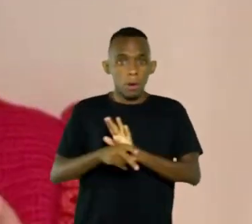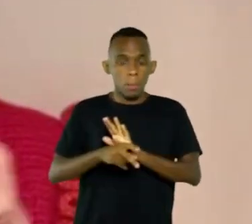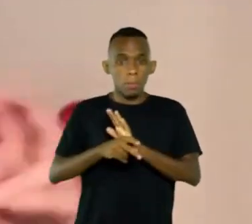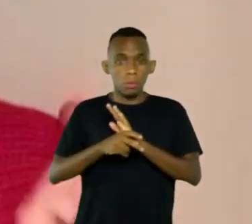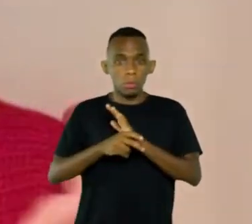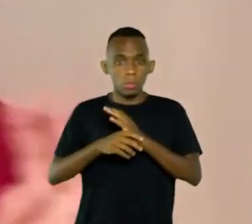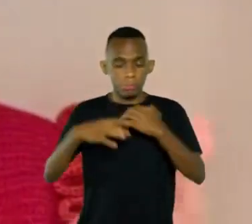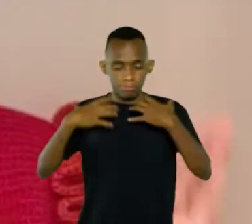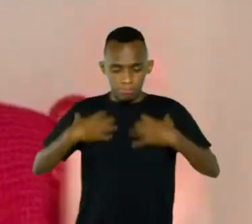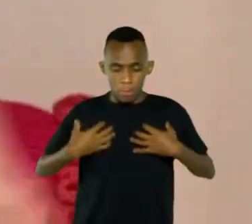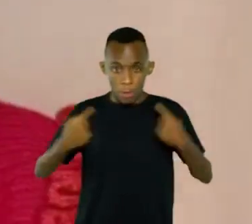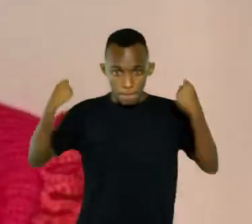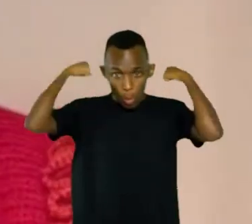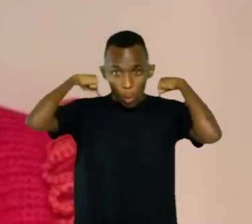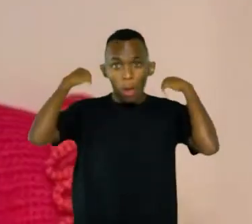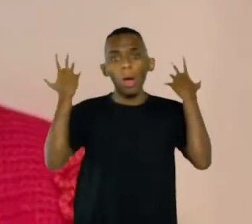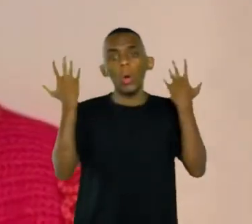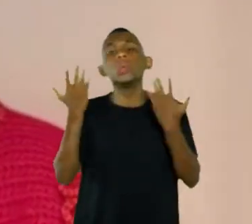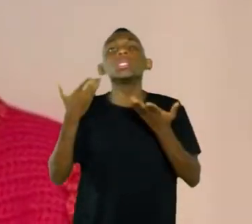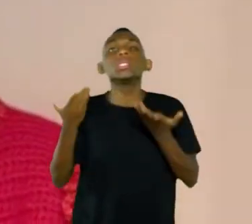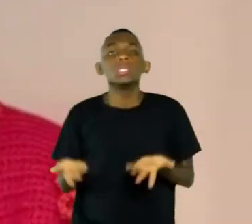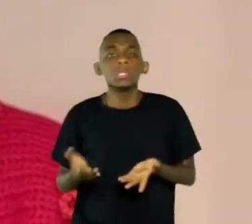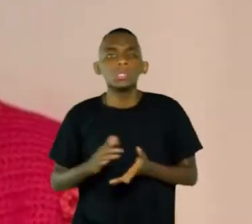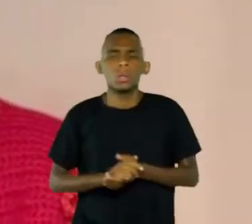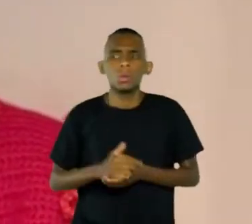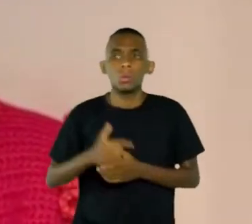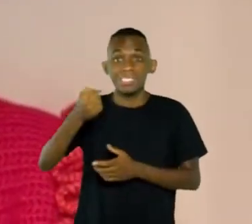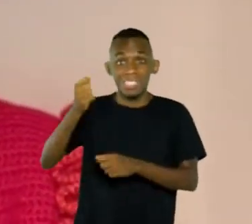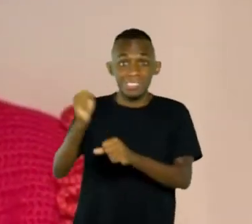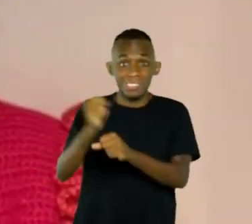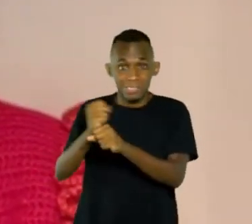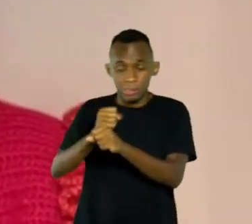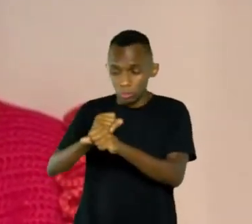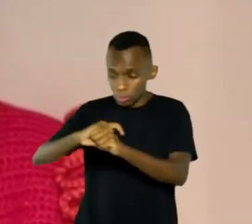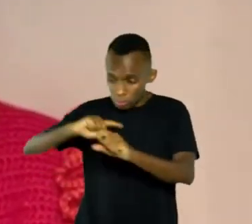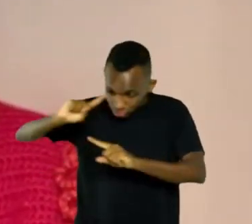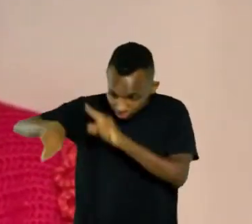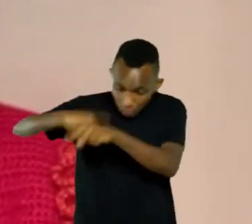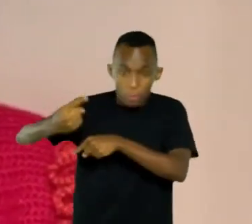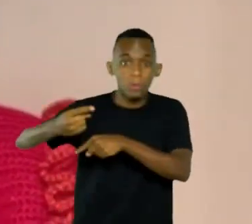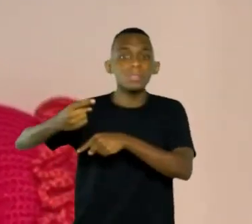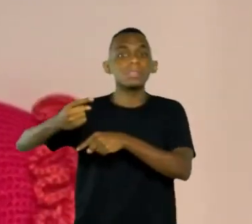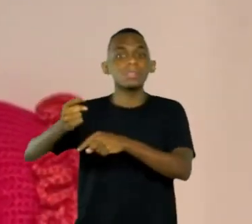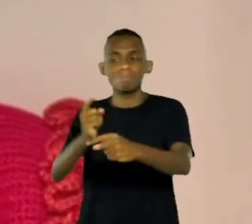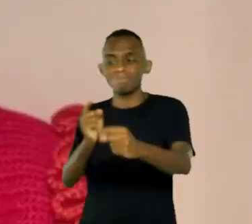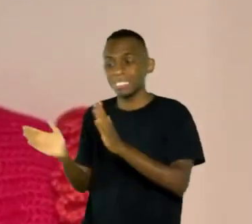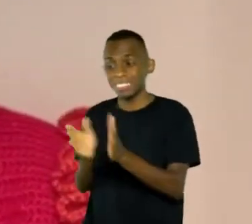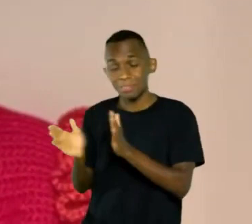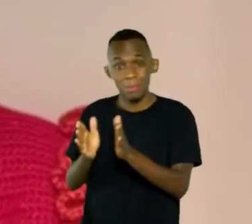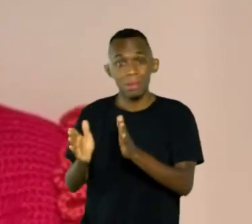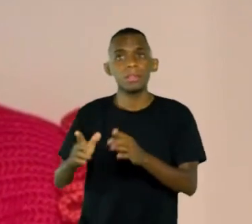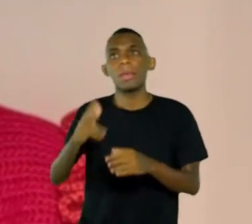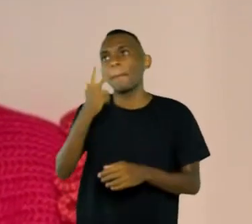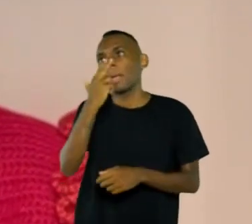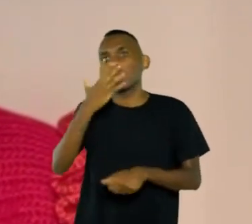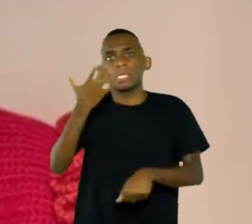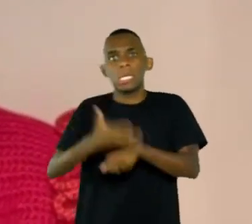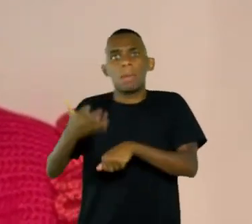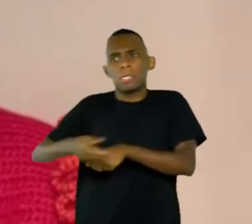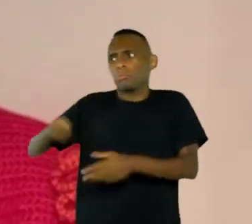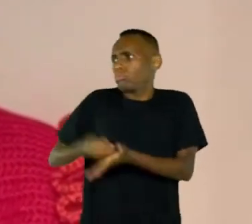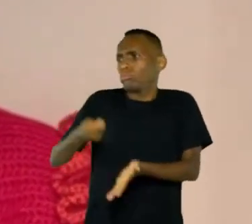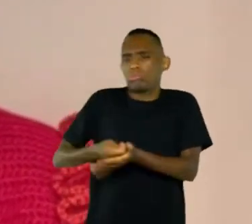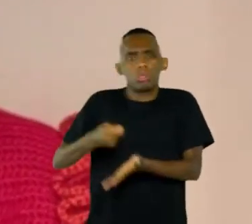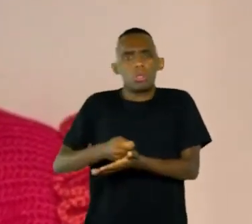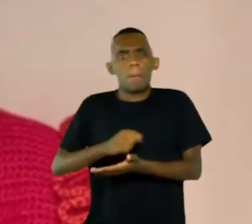Esses dois eventos, né, 7 anos depois do outro, eu costumo dizer que foram treinamentos tropa de elite. Talvez eu não